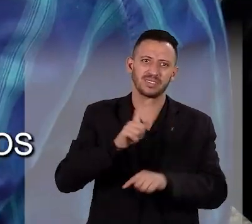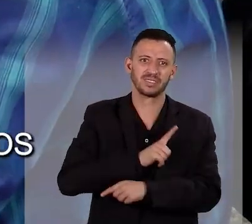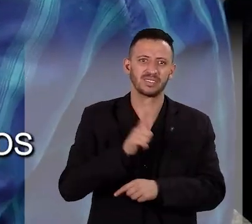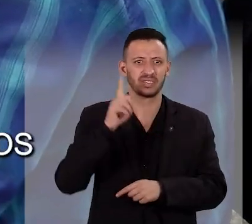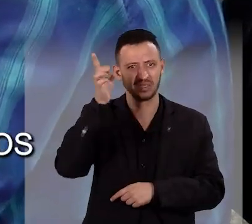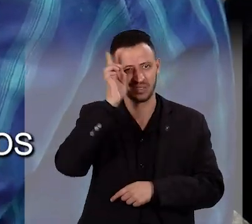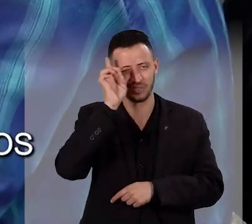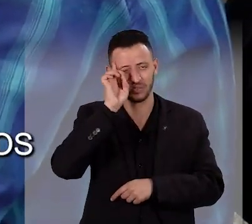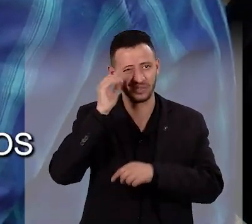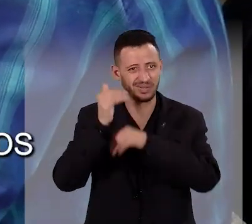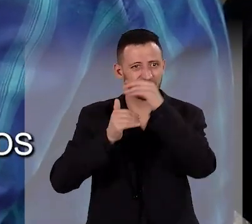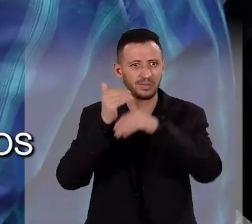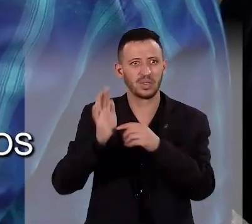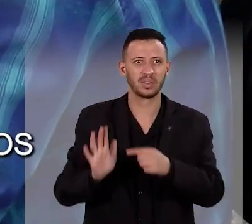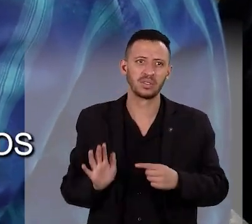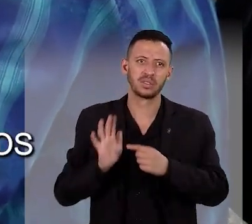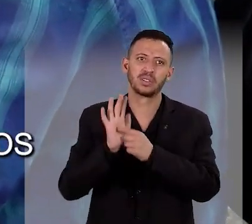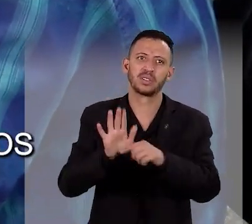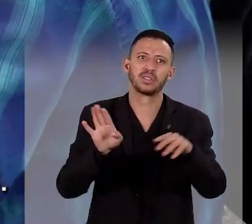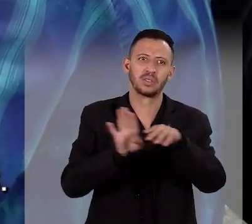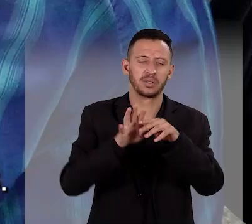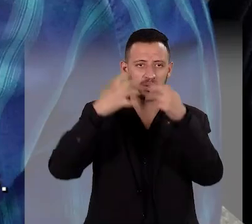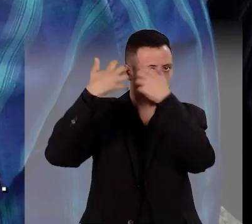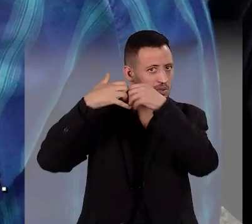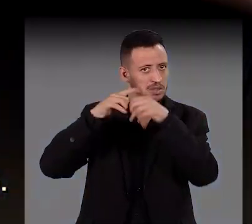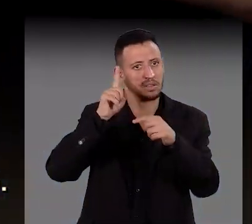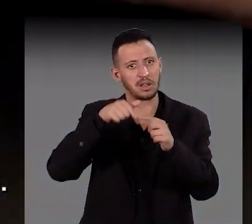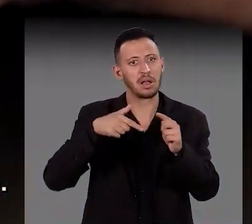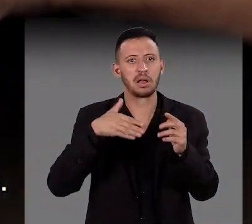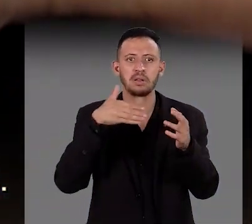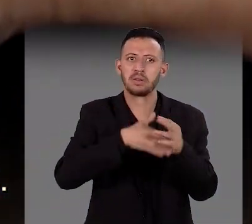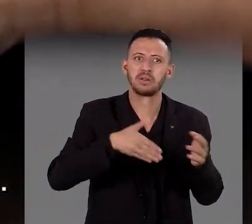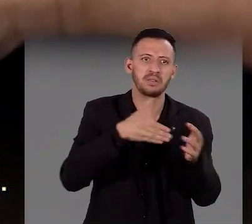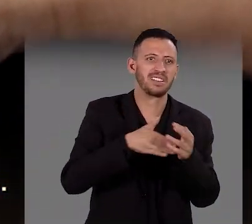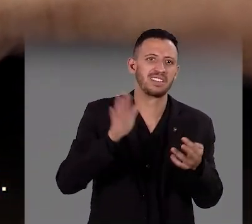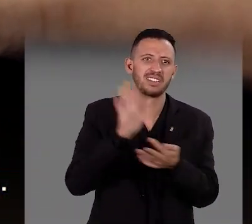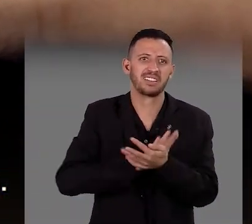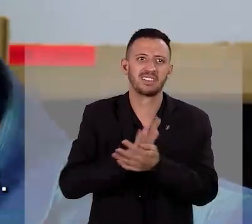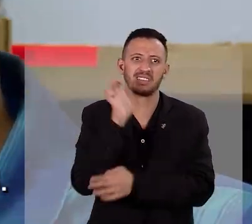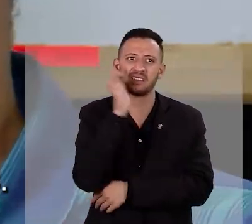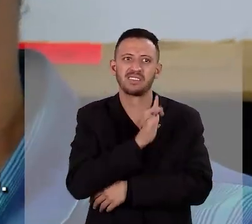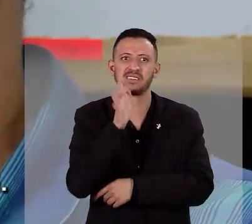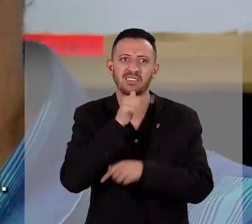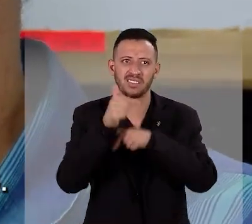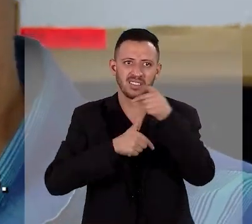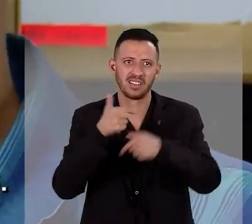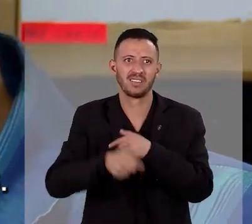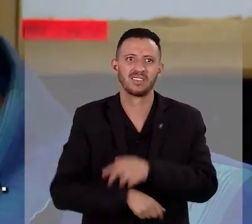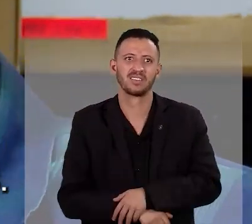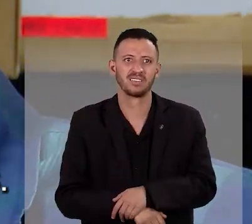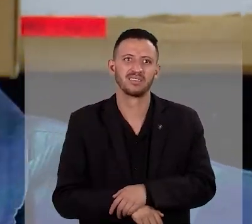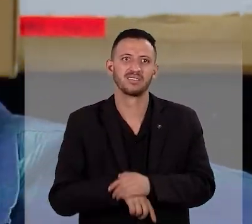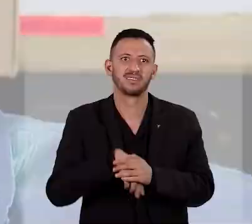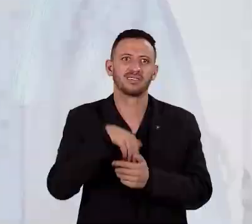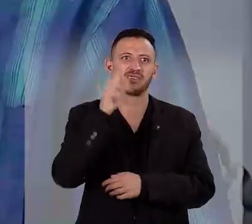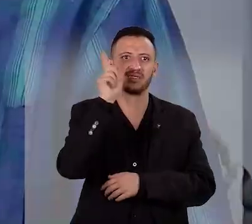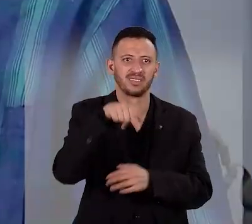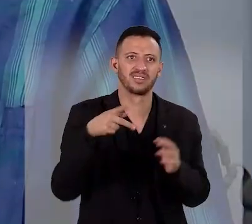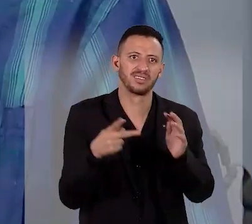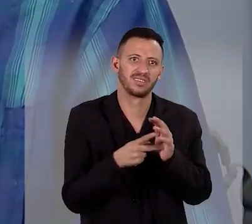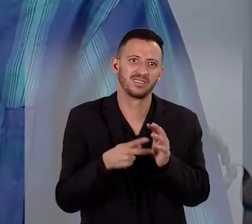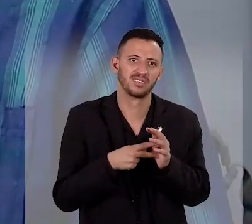desafios enfrentados diariamente, demonstra que a síndrome não impede em nada de realizar as tarefas.